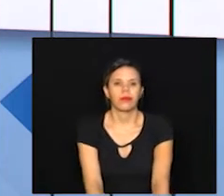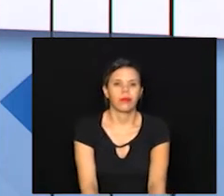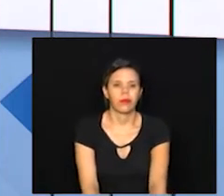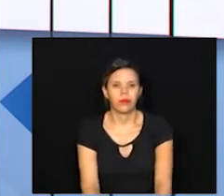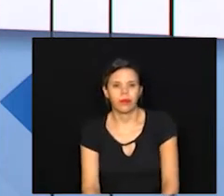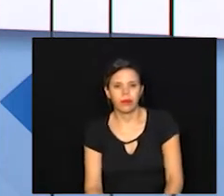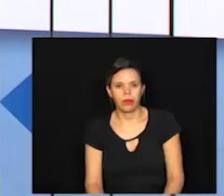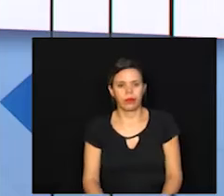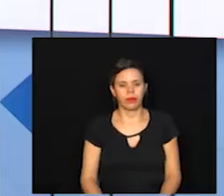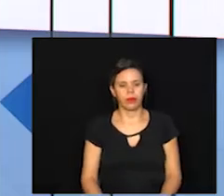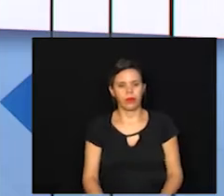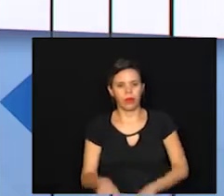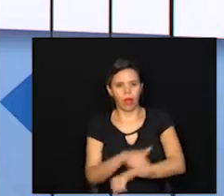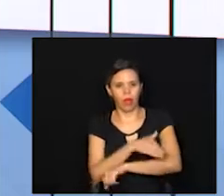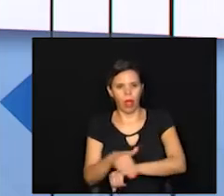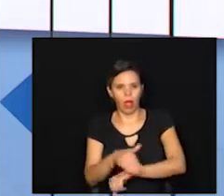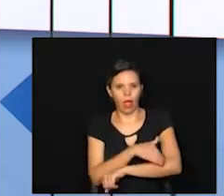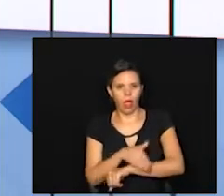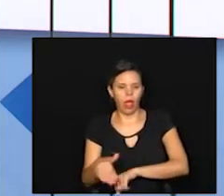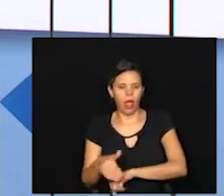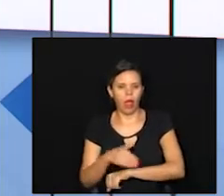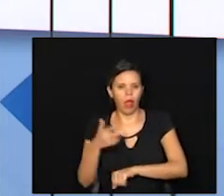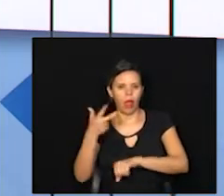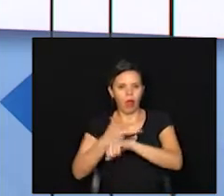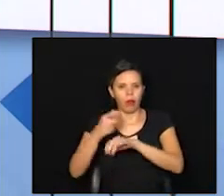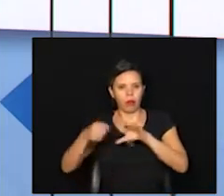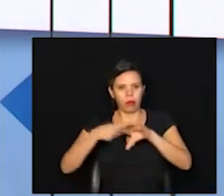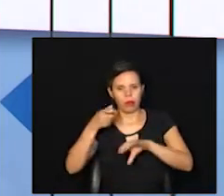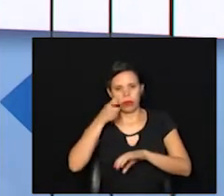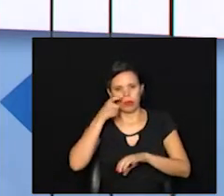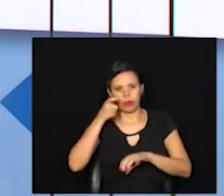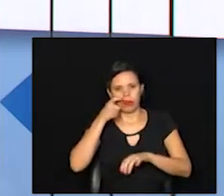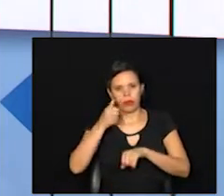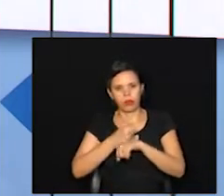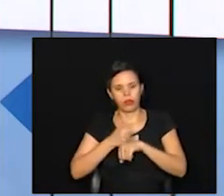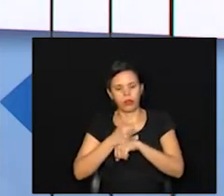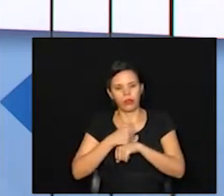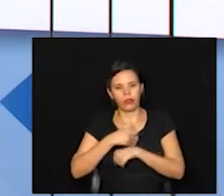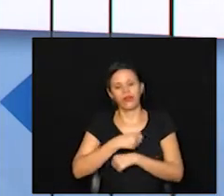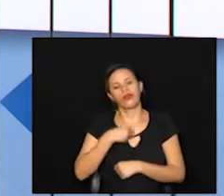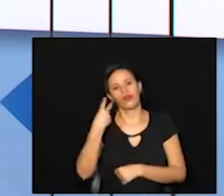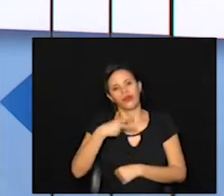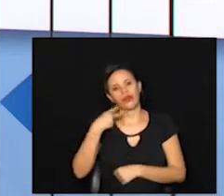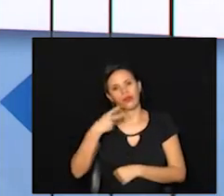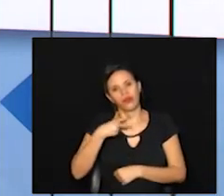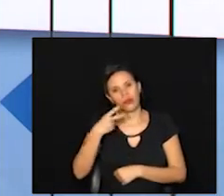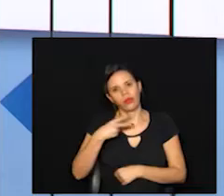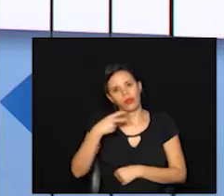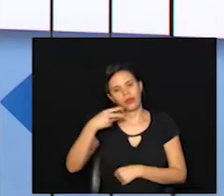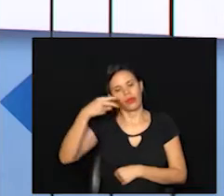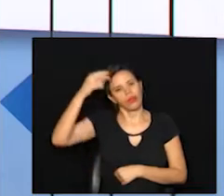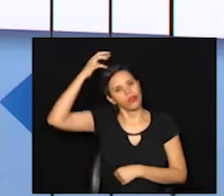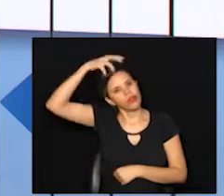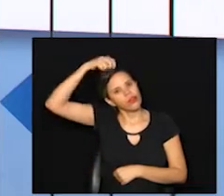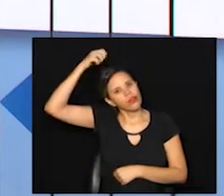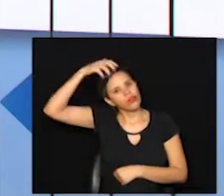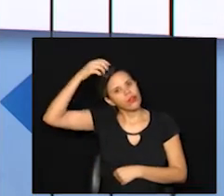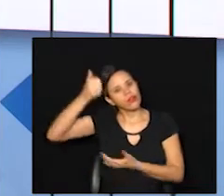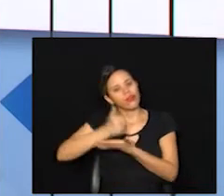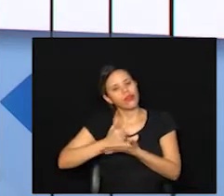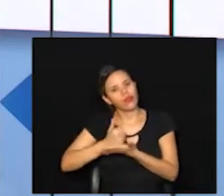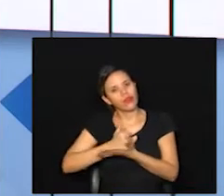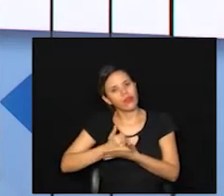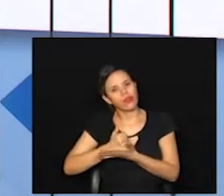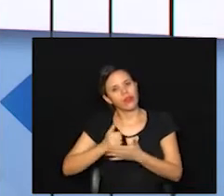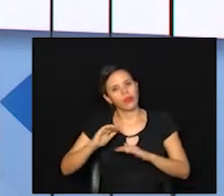Hora de Câmara nas ruas. Olha, a nossa equipe acompanhou o vereador Jair da Farmácia no bairro Cidade Jardim sobre